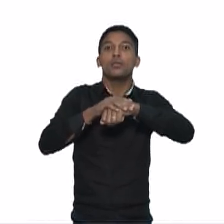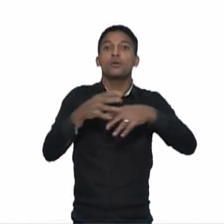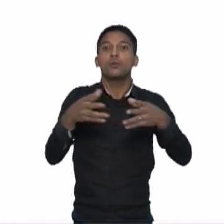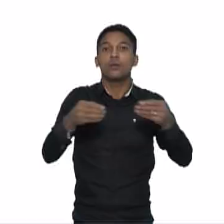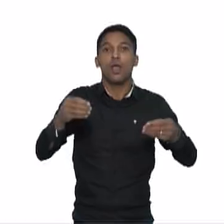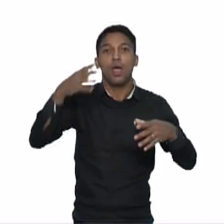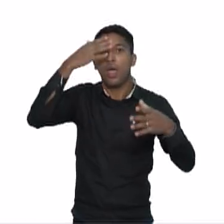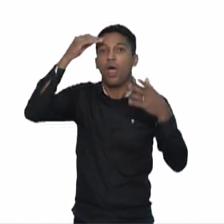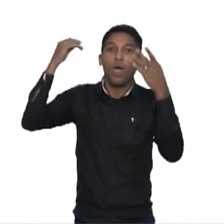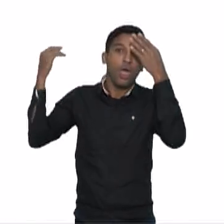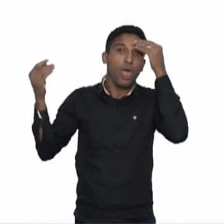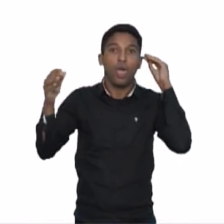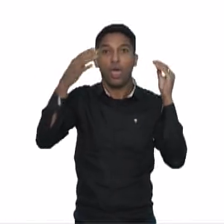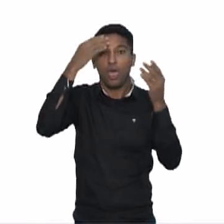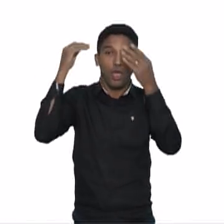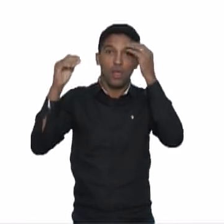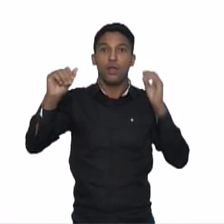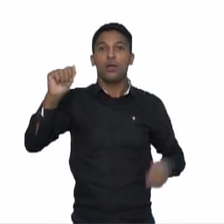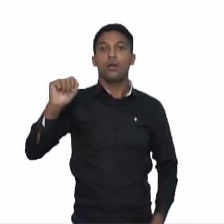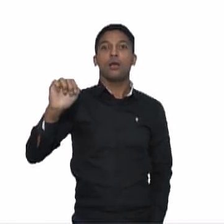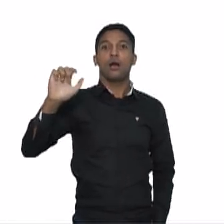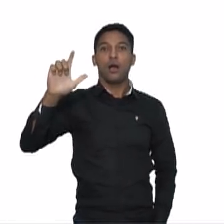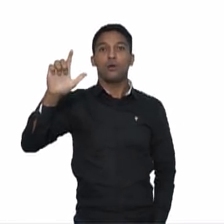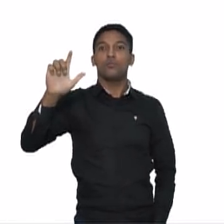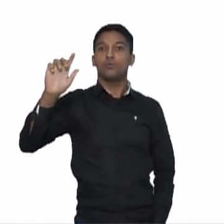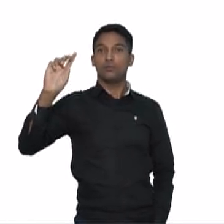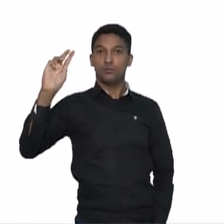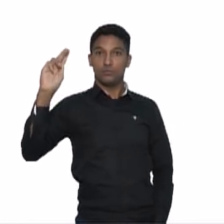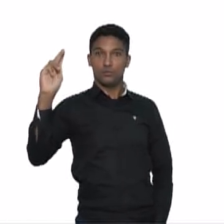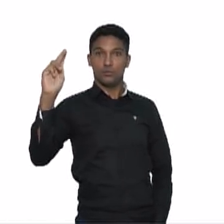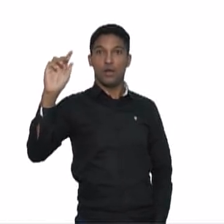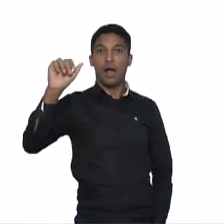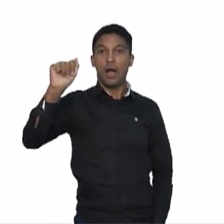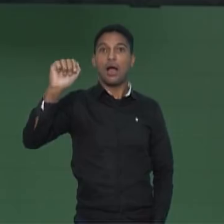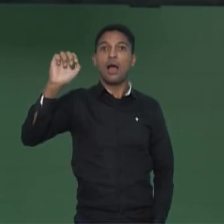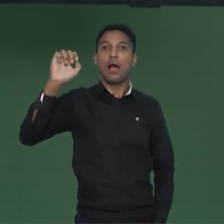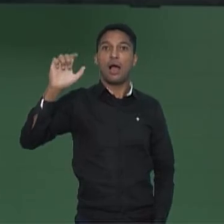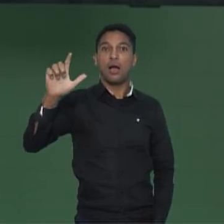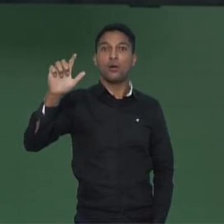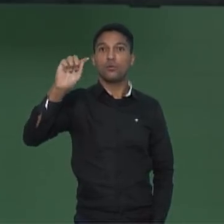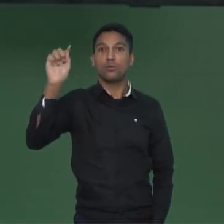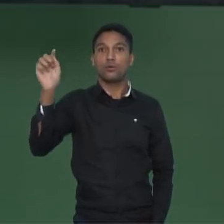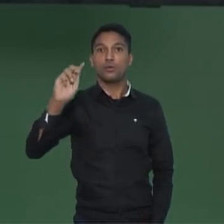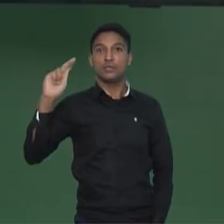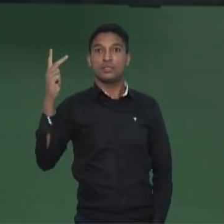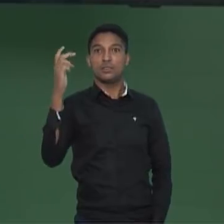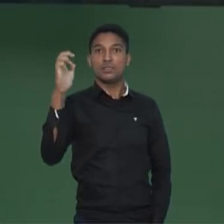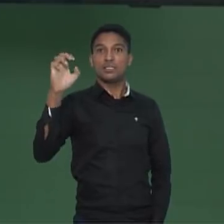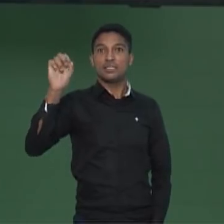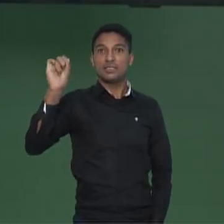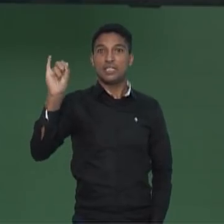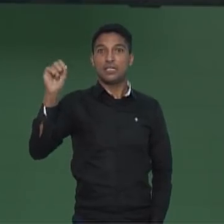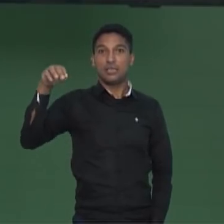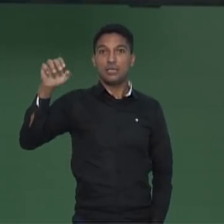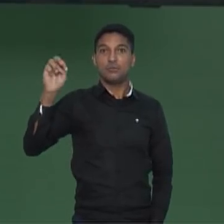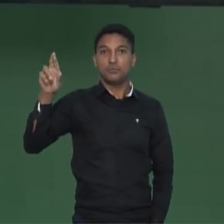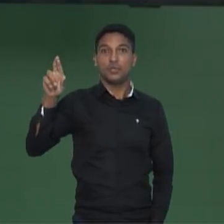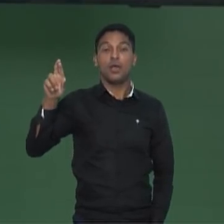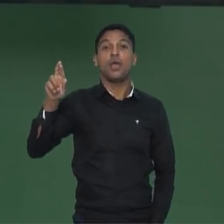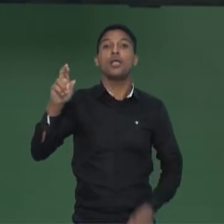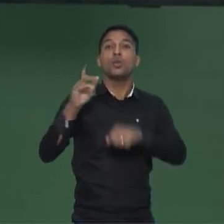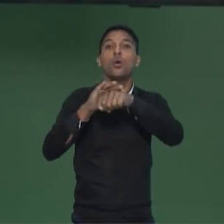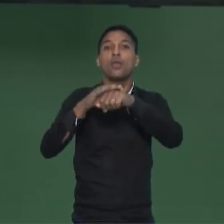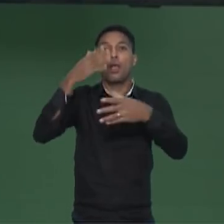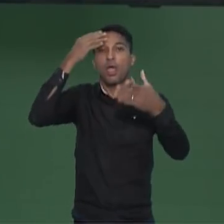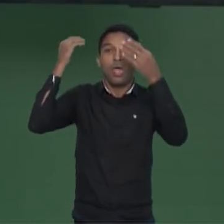não destroem só as florestas. Greenpeace. Ok? Nós temos um cartaz aí bem enxuto, uma